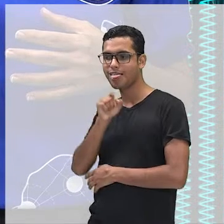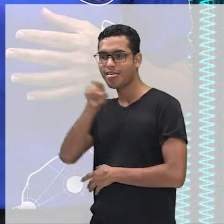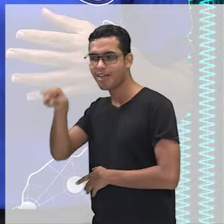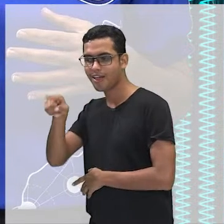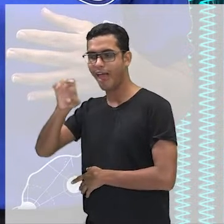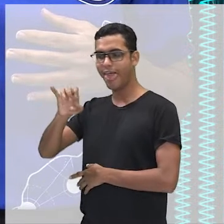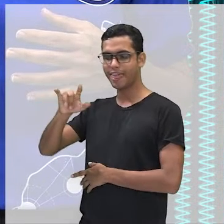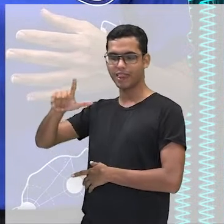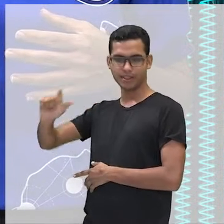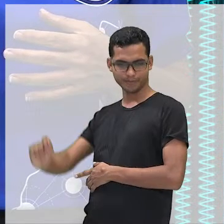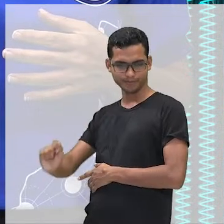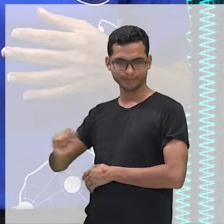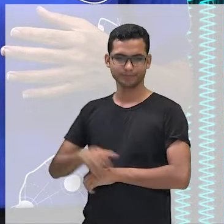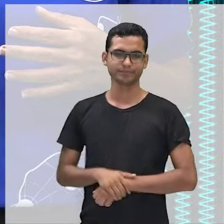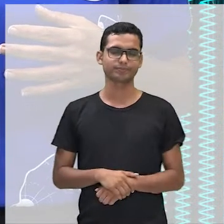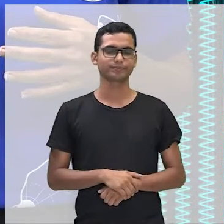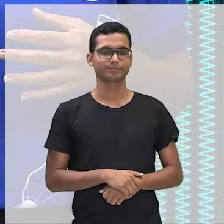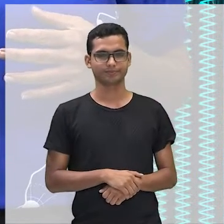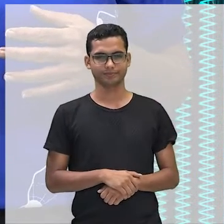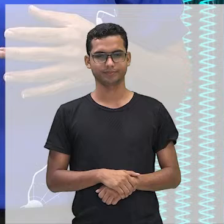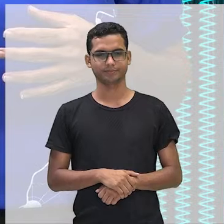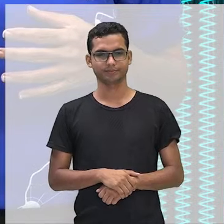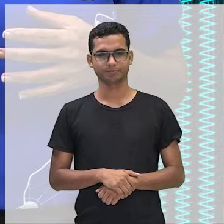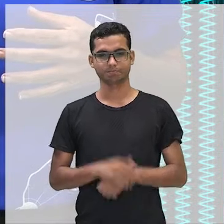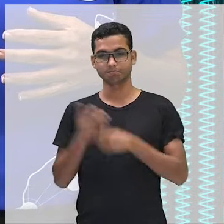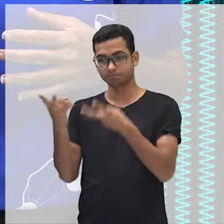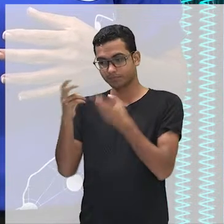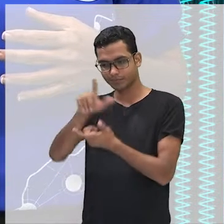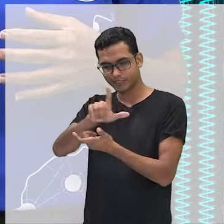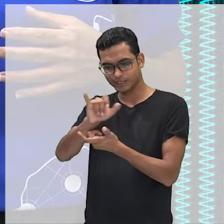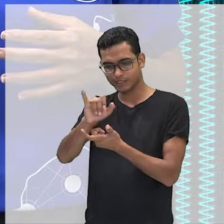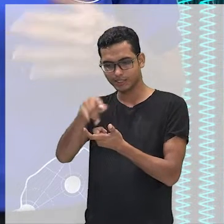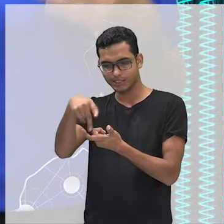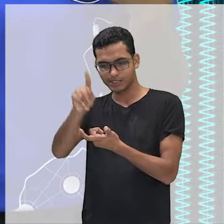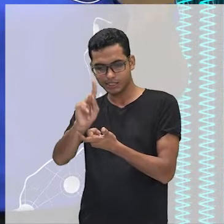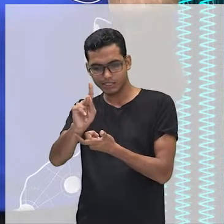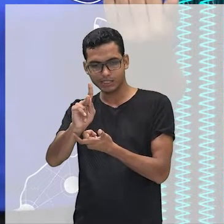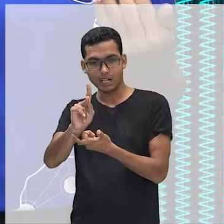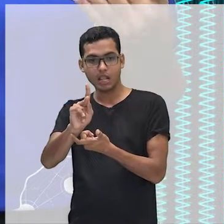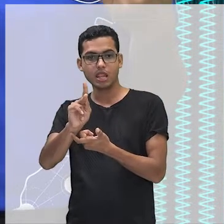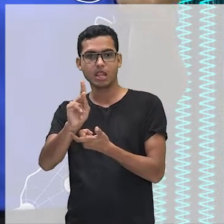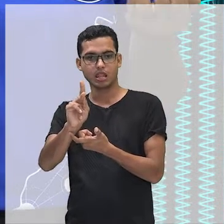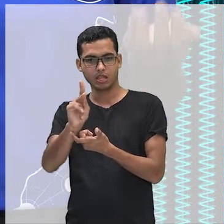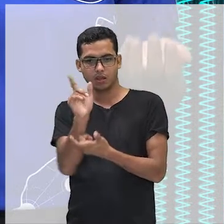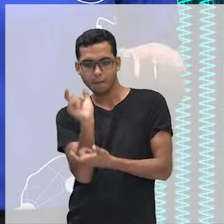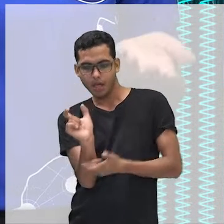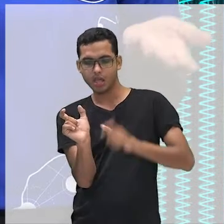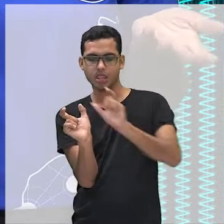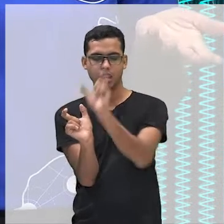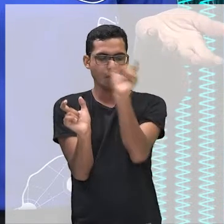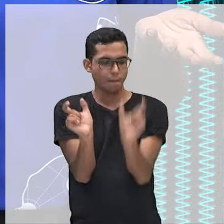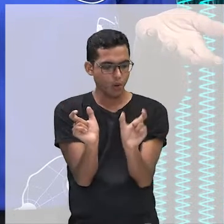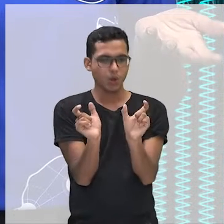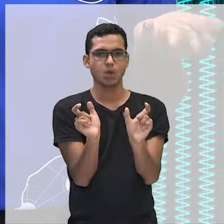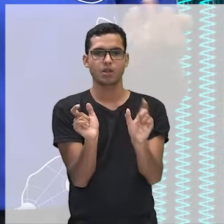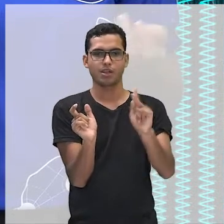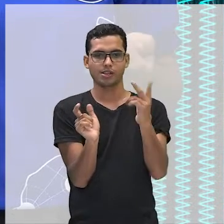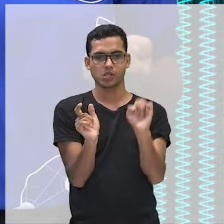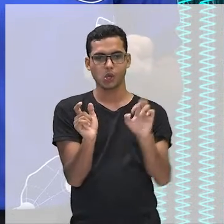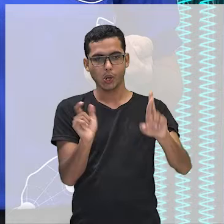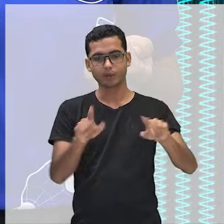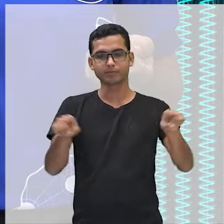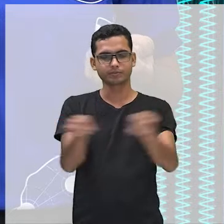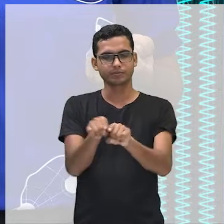o object pronoun. Solomon called, ligou ou